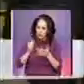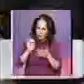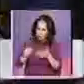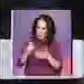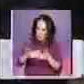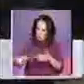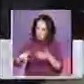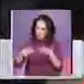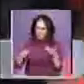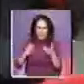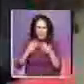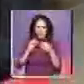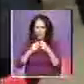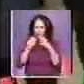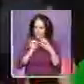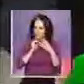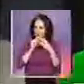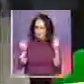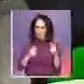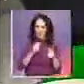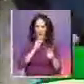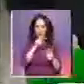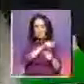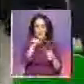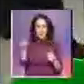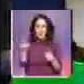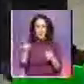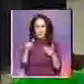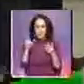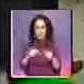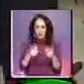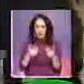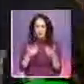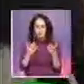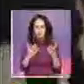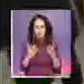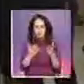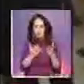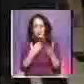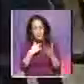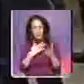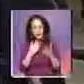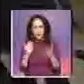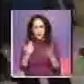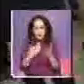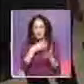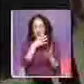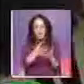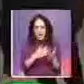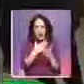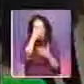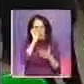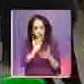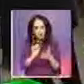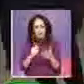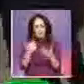nossas questões. Desde logo, talvez eles queiram compor muita coisa que ficou à espera desde a infância.